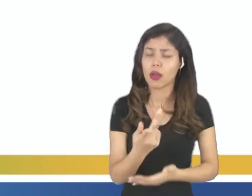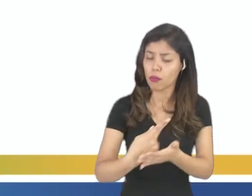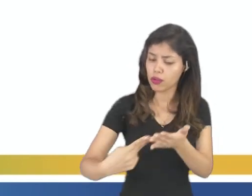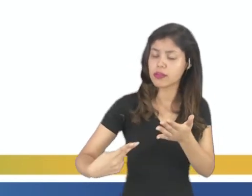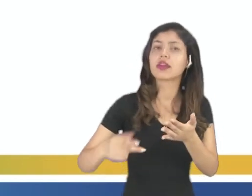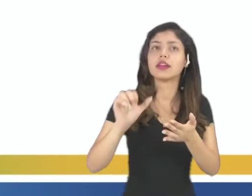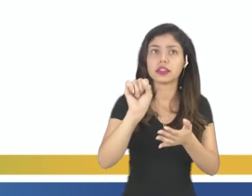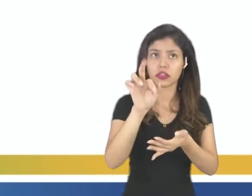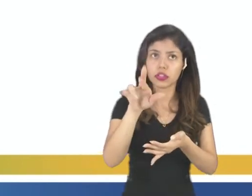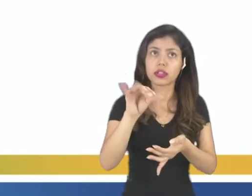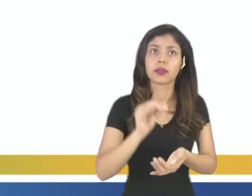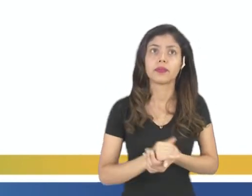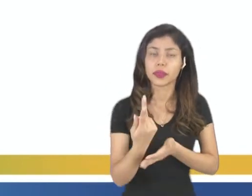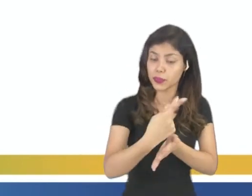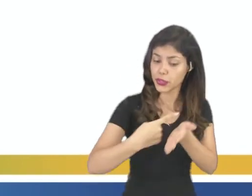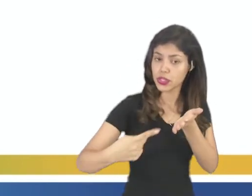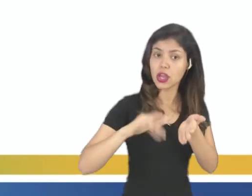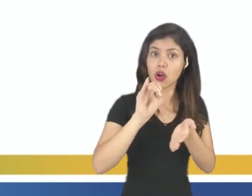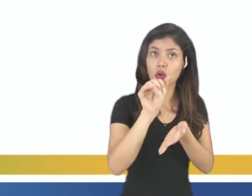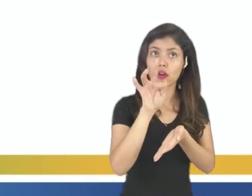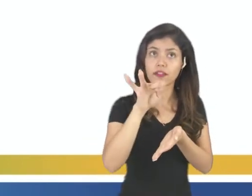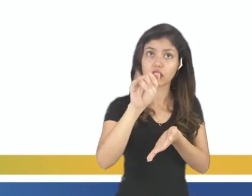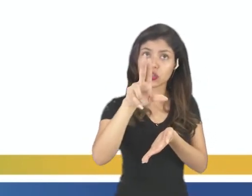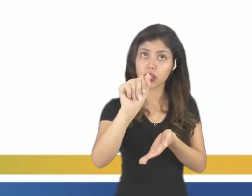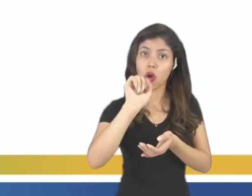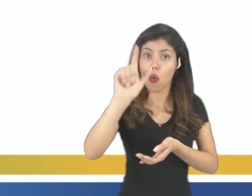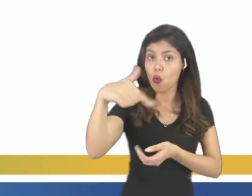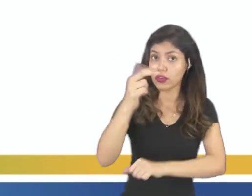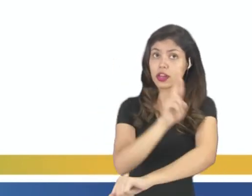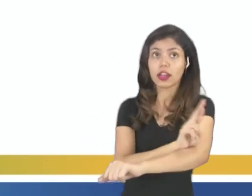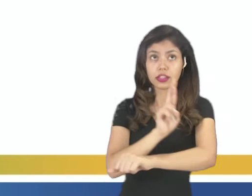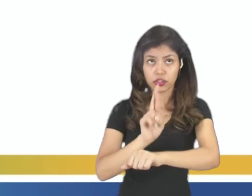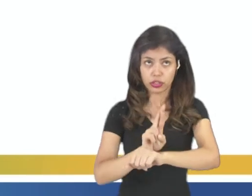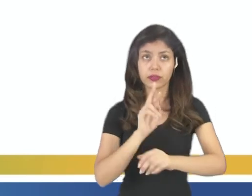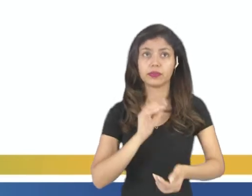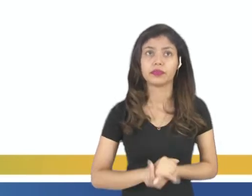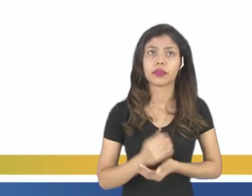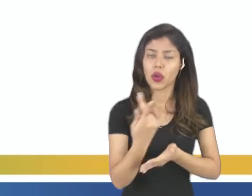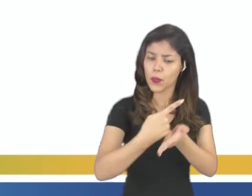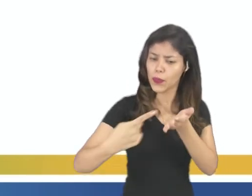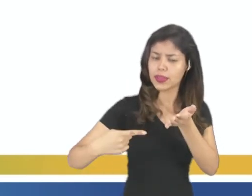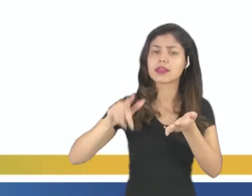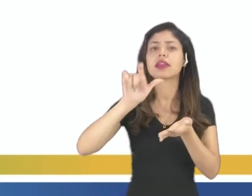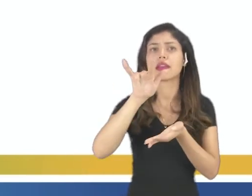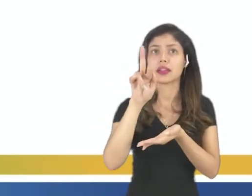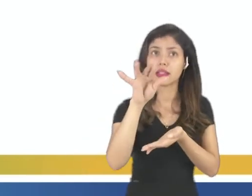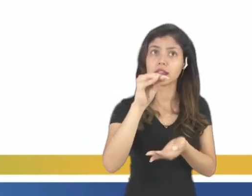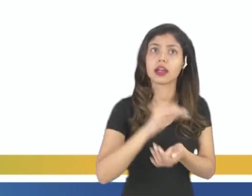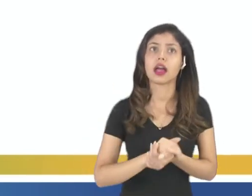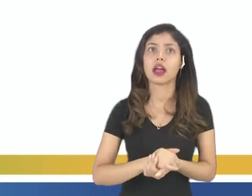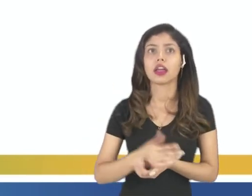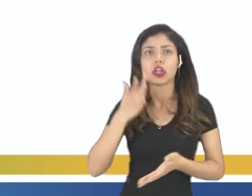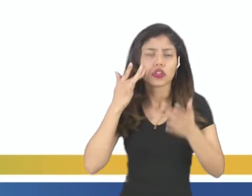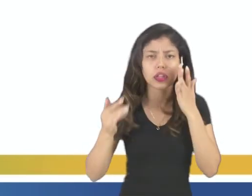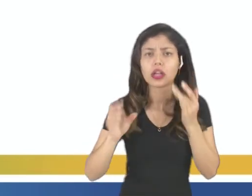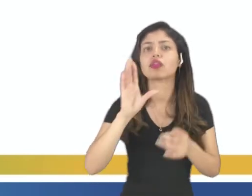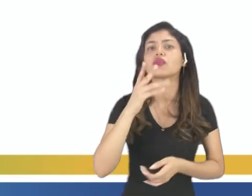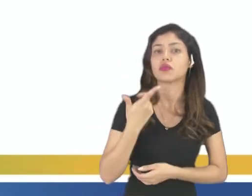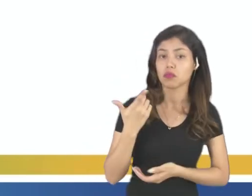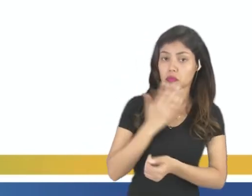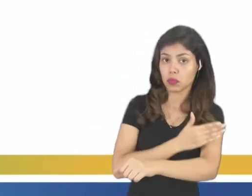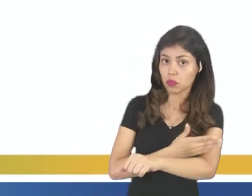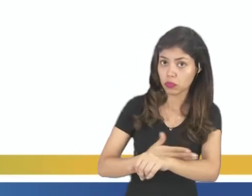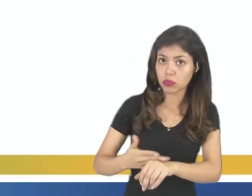poesia satírica, poesia confessional e autos religiosos, ou poesia lírica e